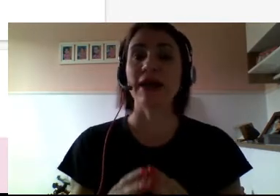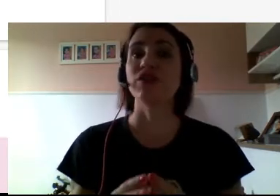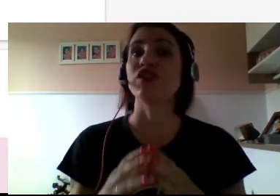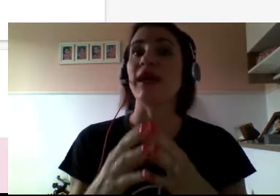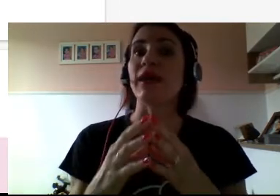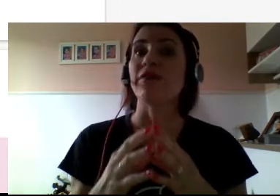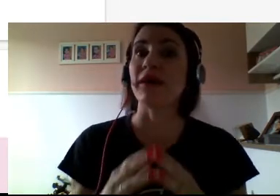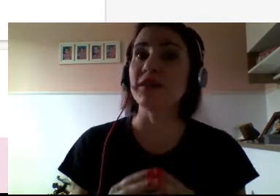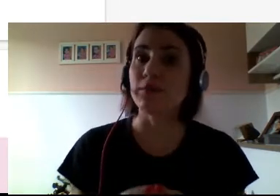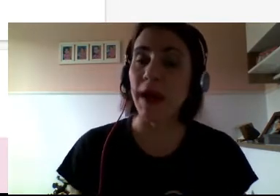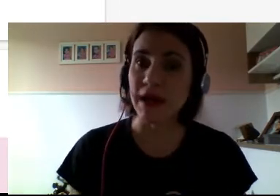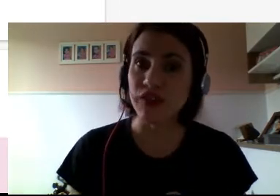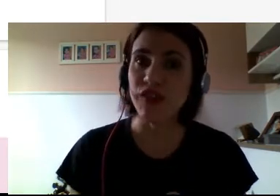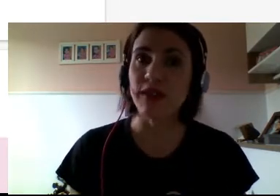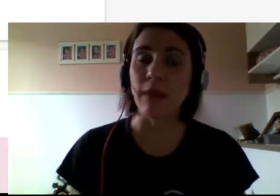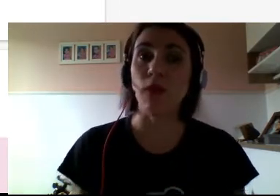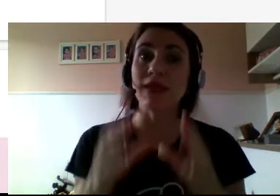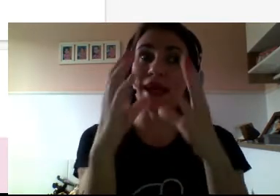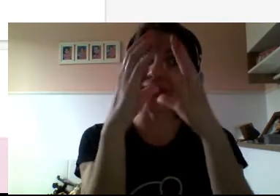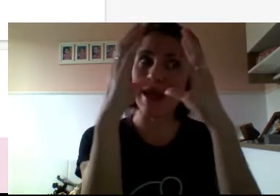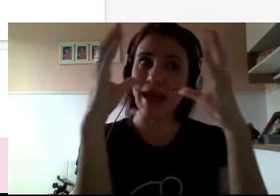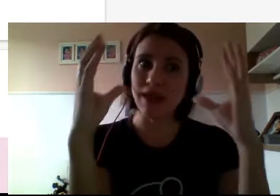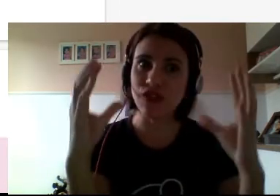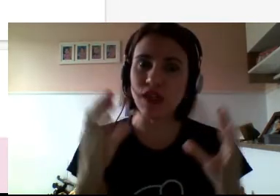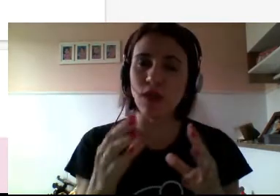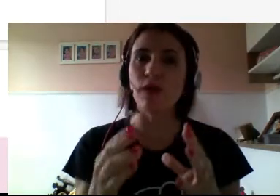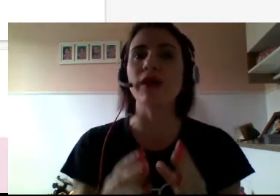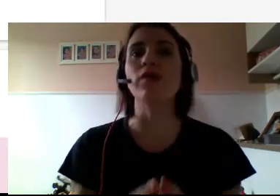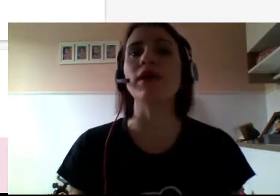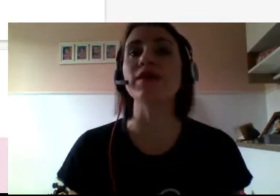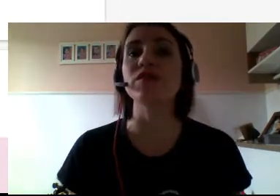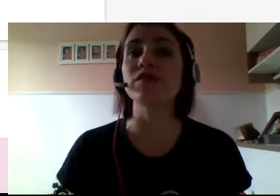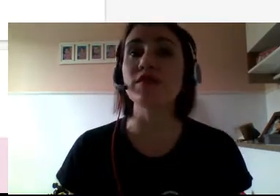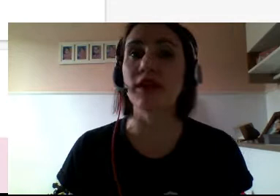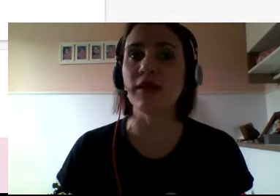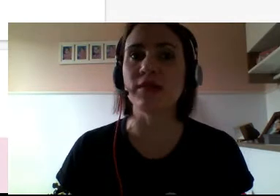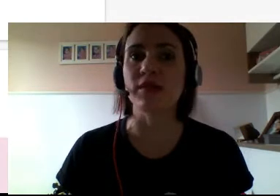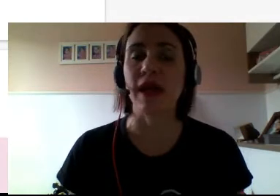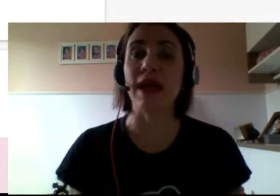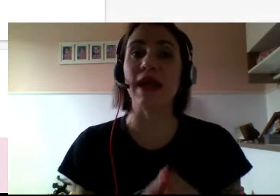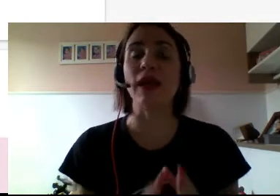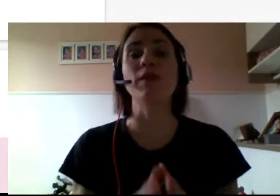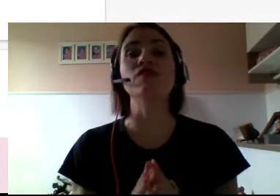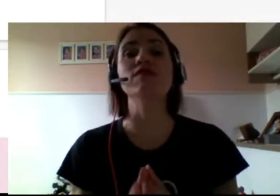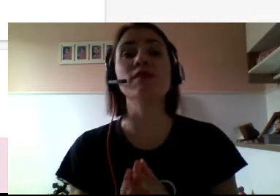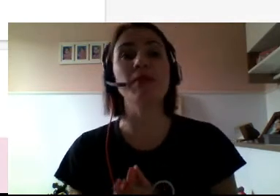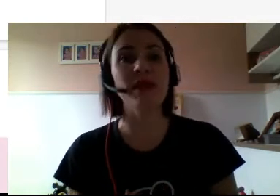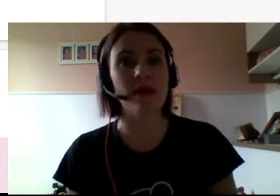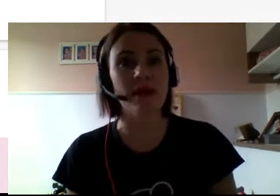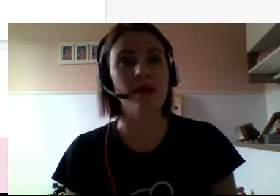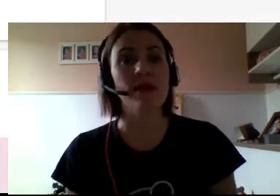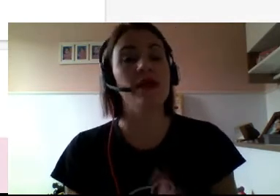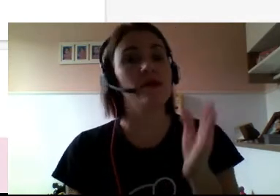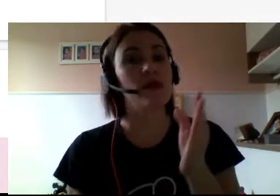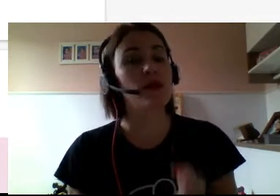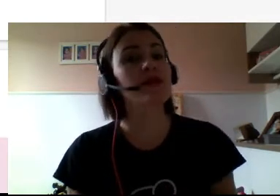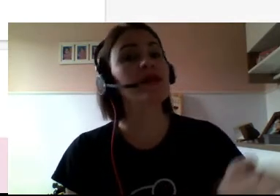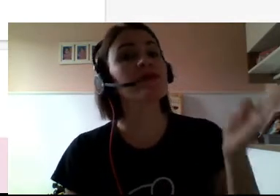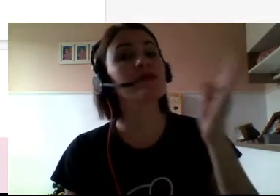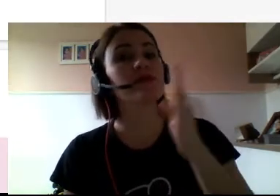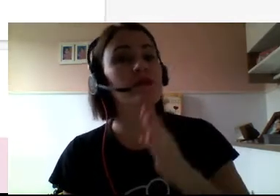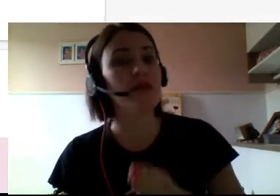fazer arte a arte ela faz parte tá bom da grade curricular de vocês ela é uma disciplina